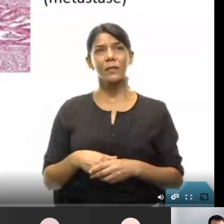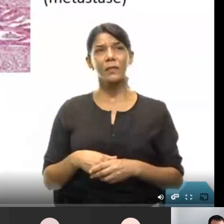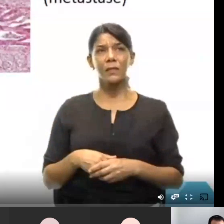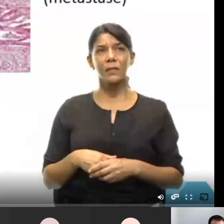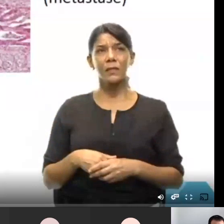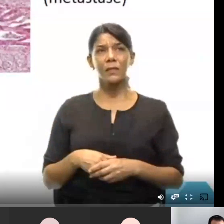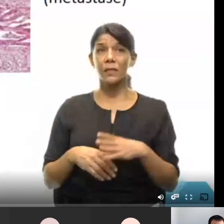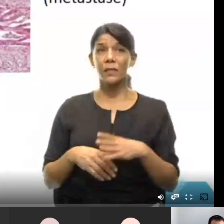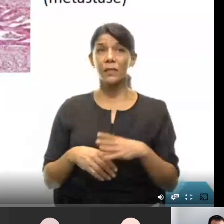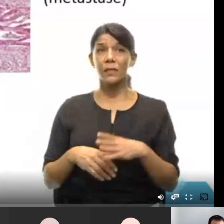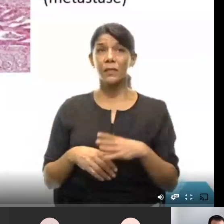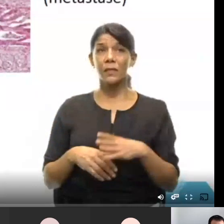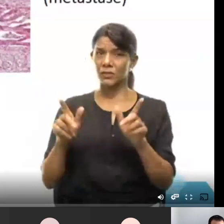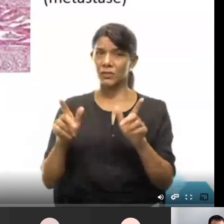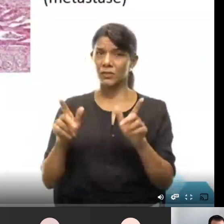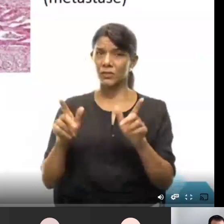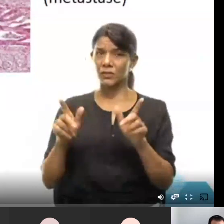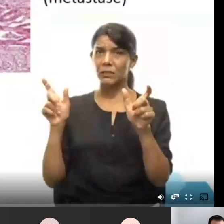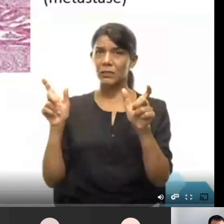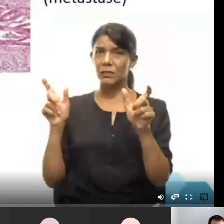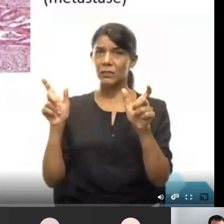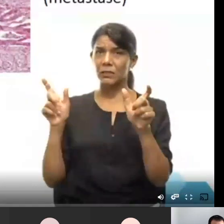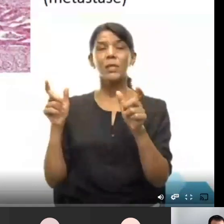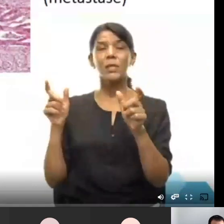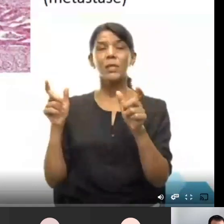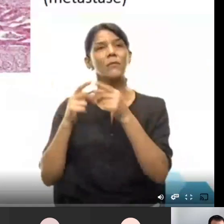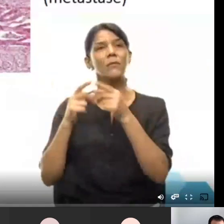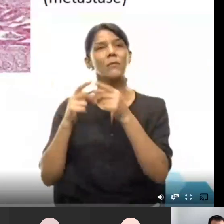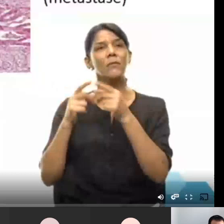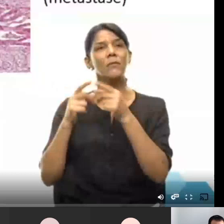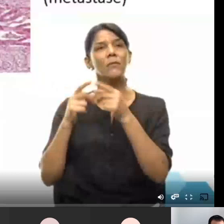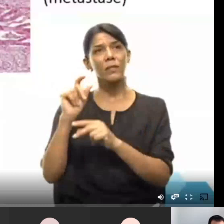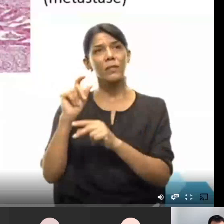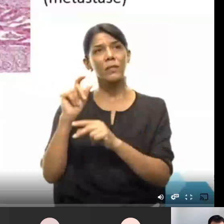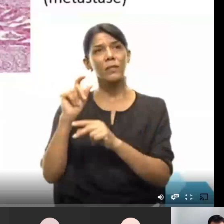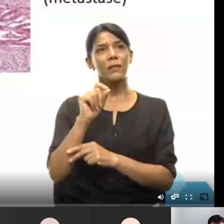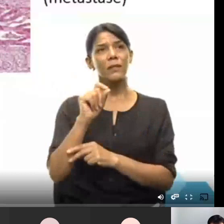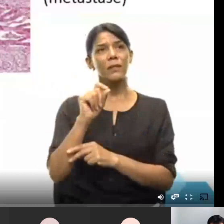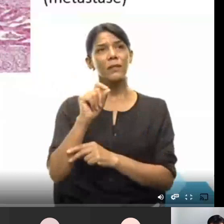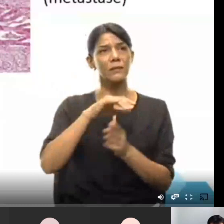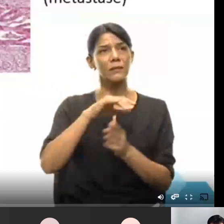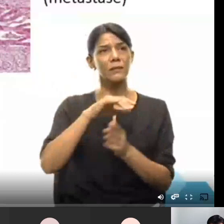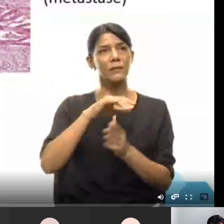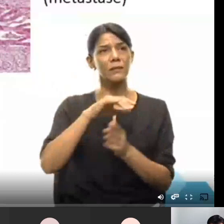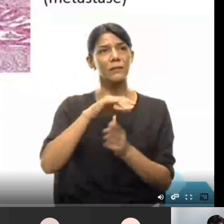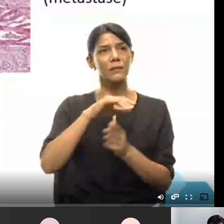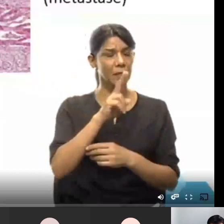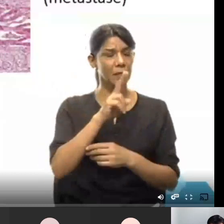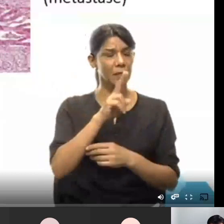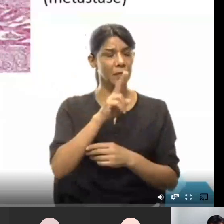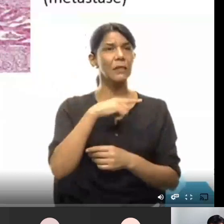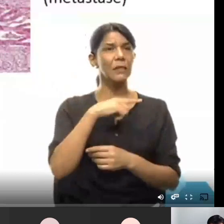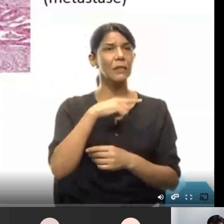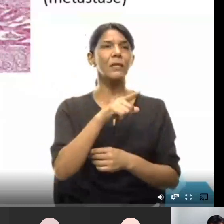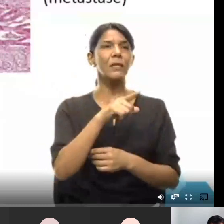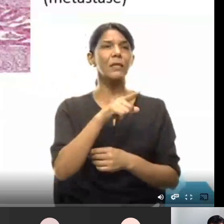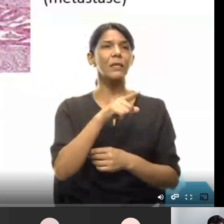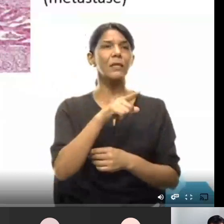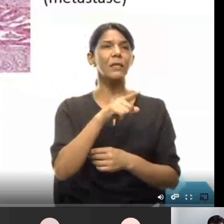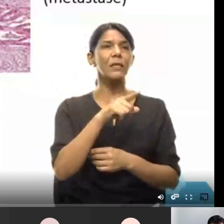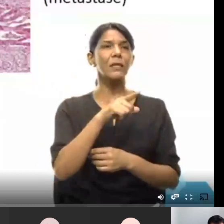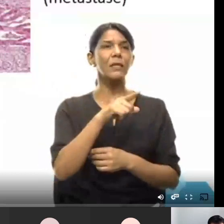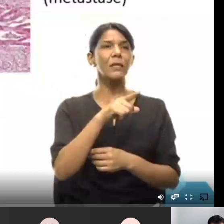mais diferenciadas nesse local. Então vamos dar uma olhada nesta primeira lâmina, que é uma